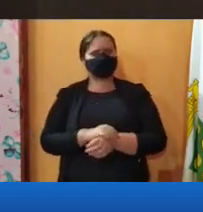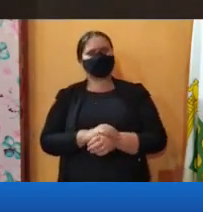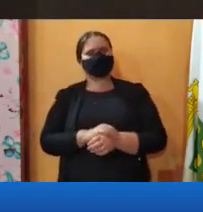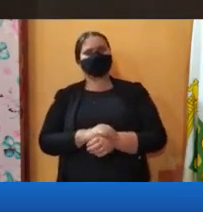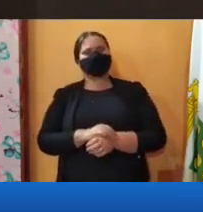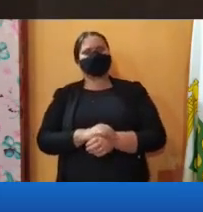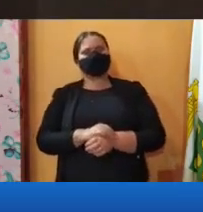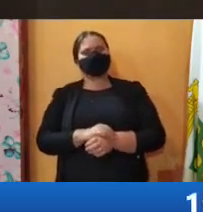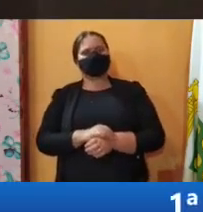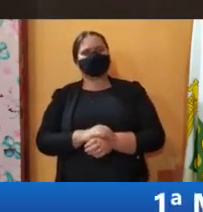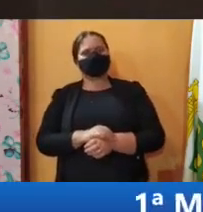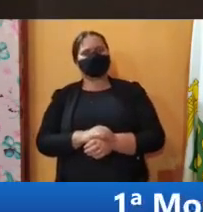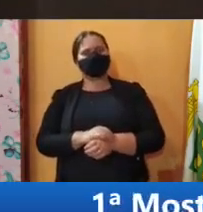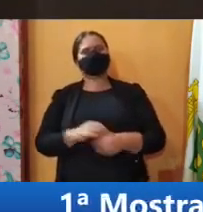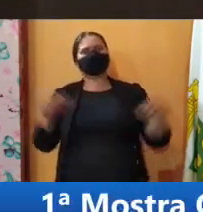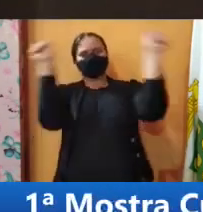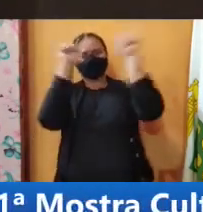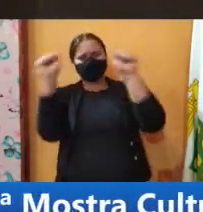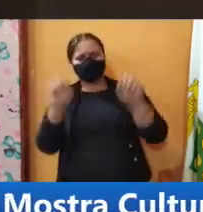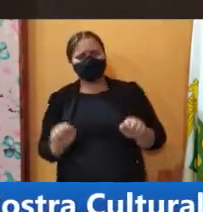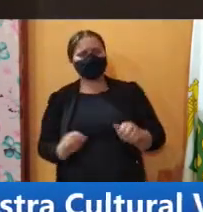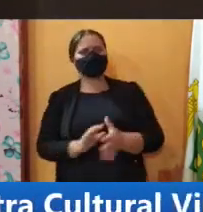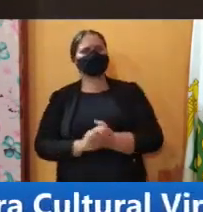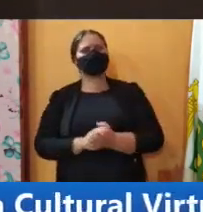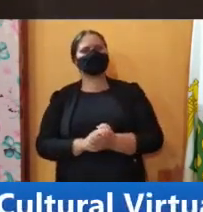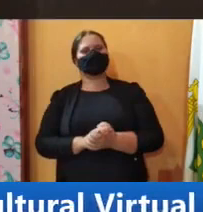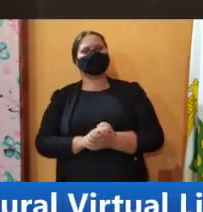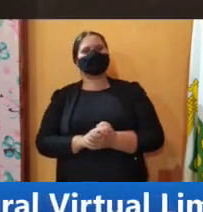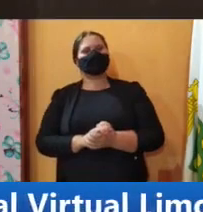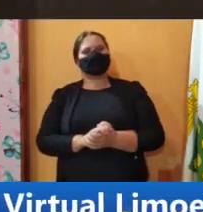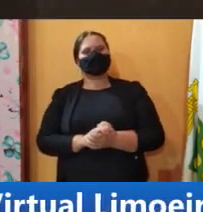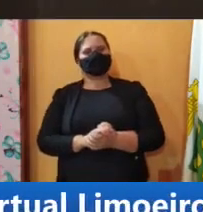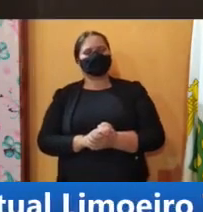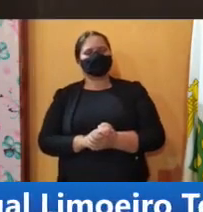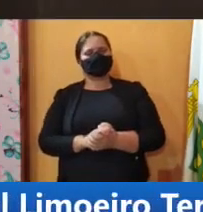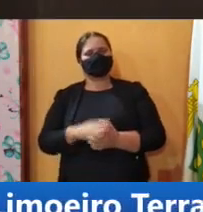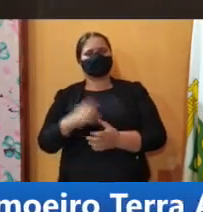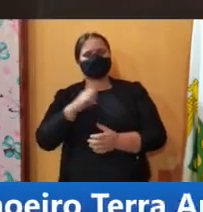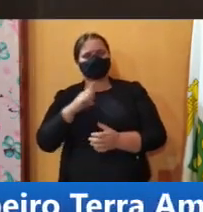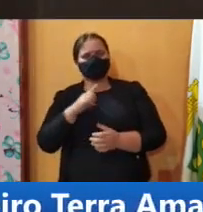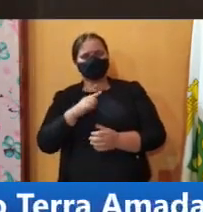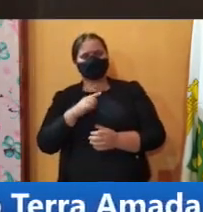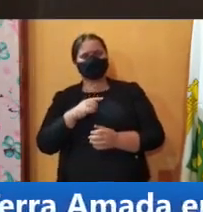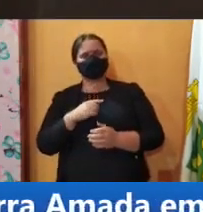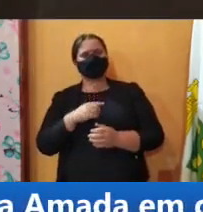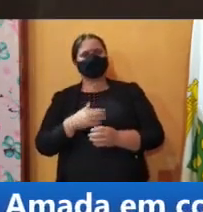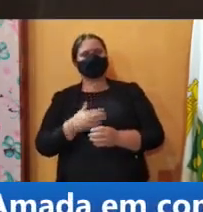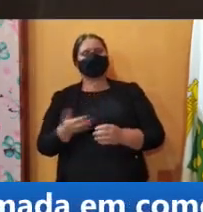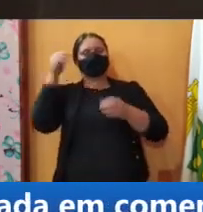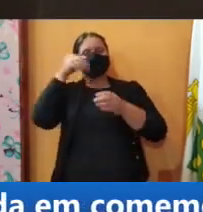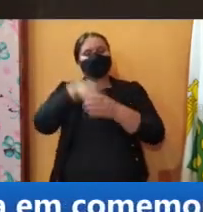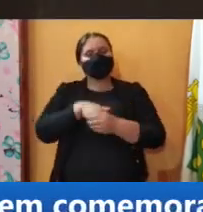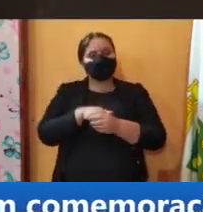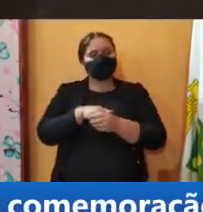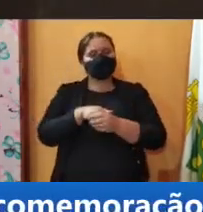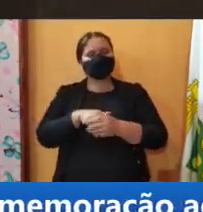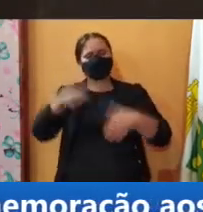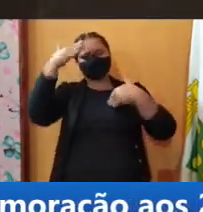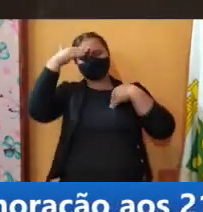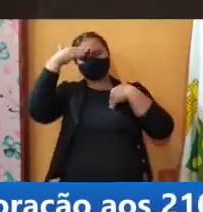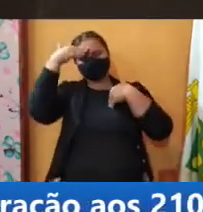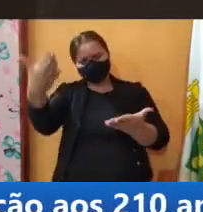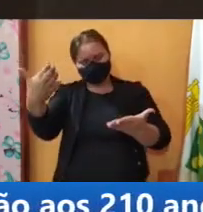Clayton, Claybson, né? Você está dentro da agenda, meu irmão. Obrigado, muito obrigado pela